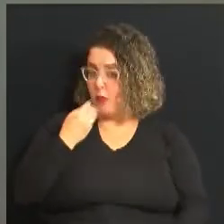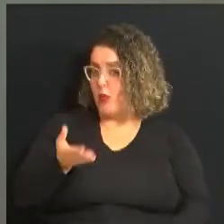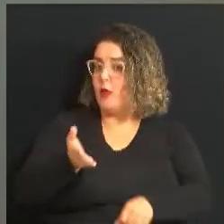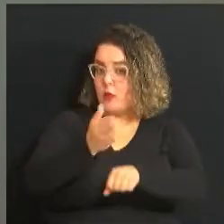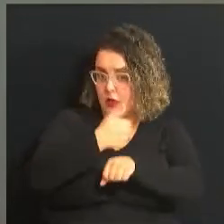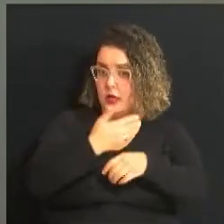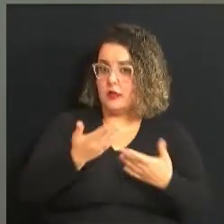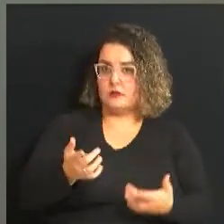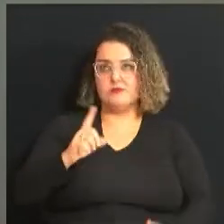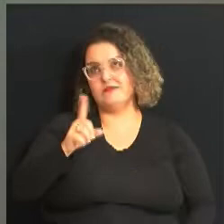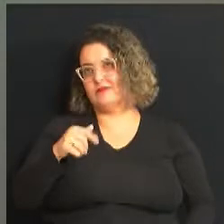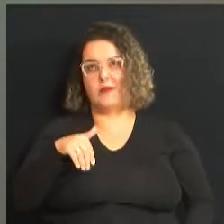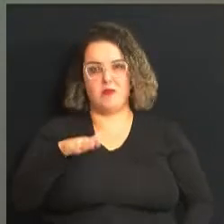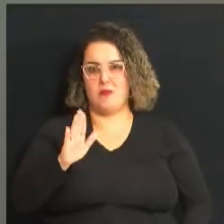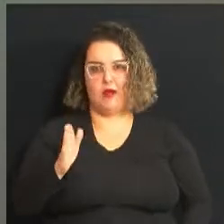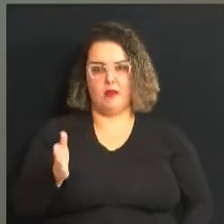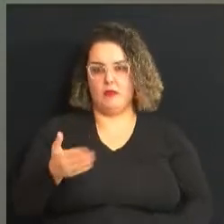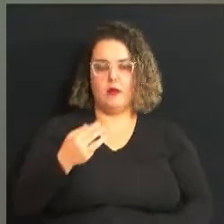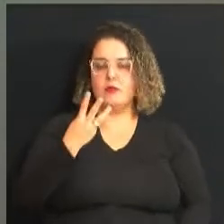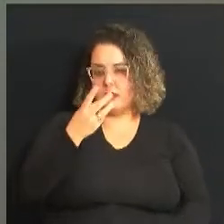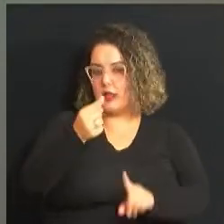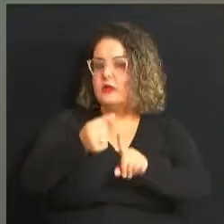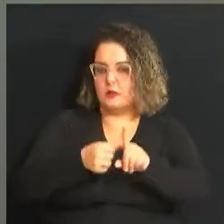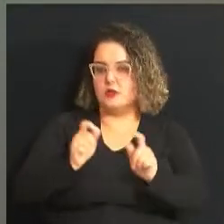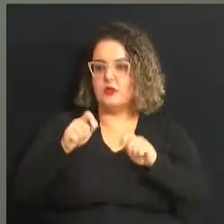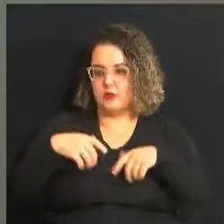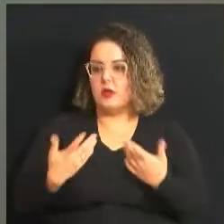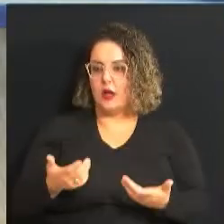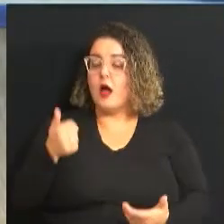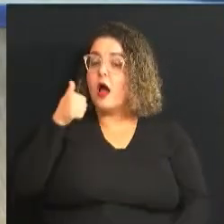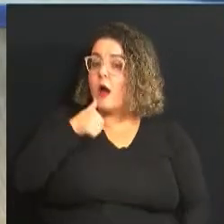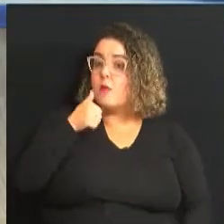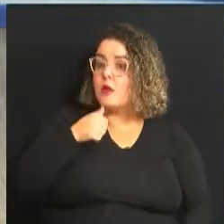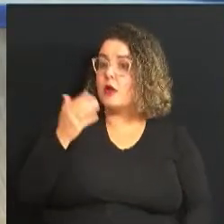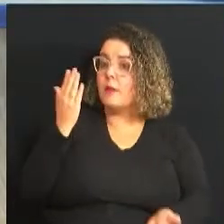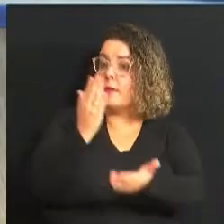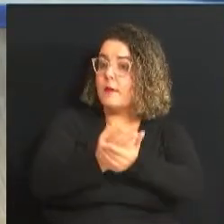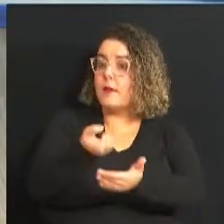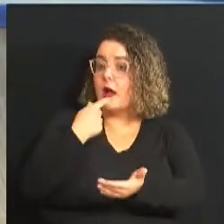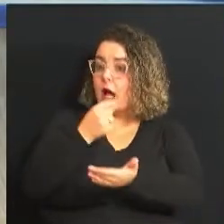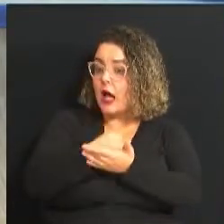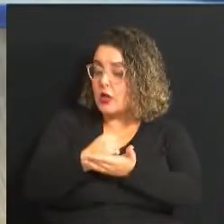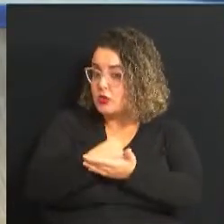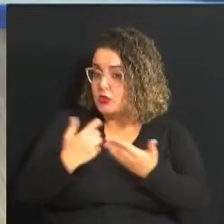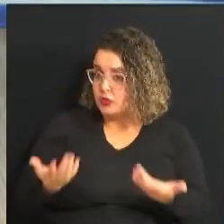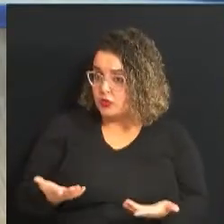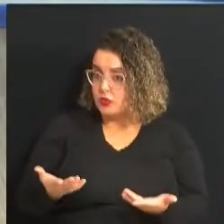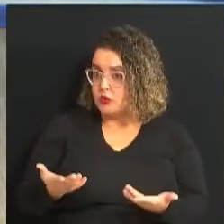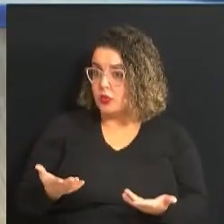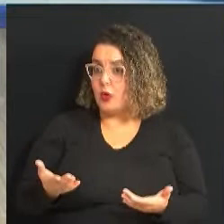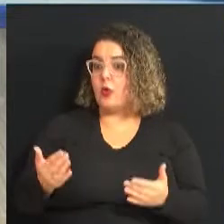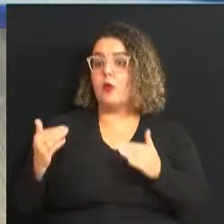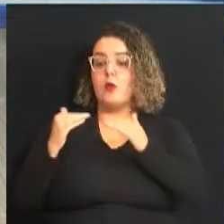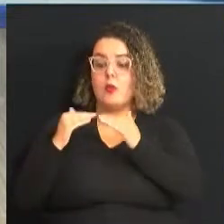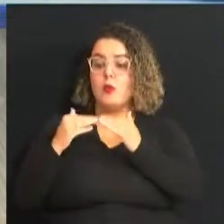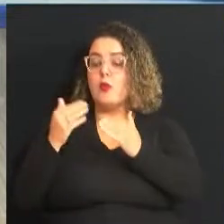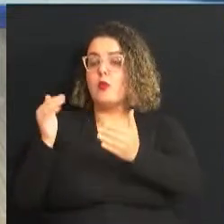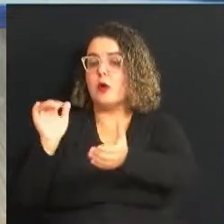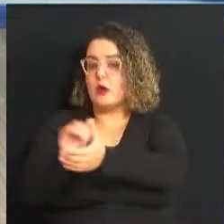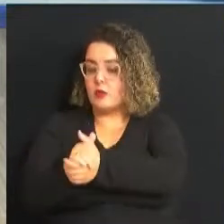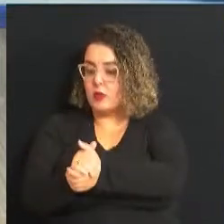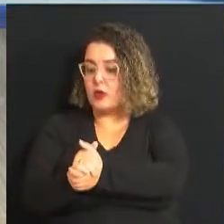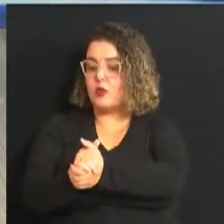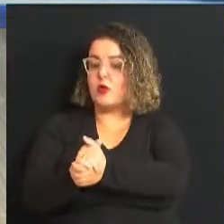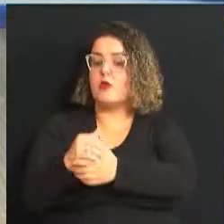muito mais do que isso, 3 meses já é o A mulher então suficiente. parou de tomar um anticoncepcional, entrou em um acordo com o marido, vão querer ter